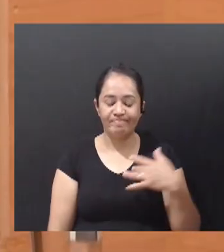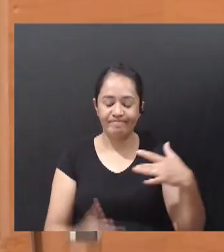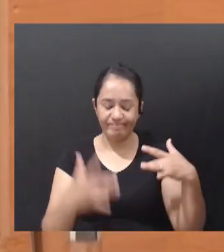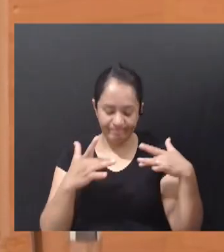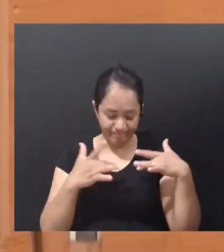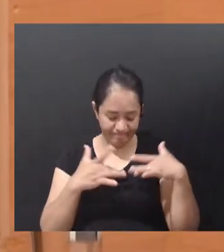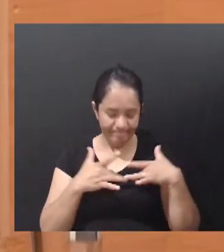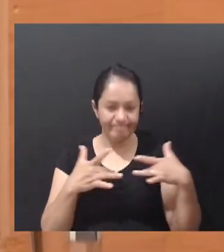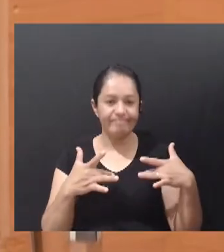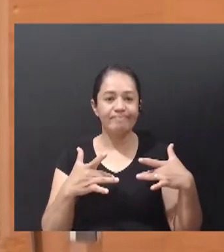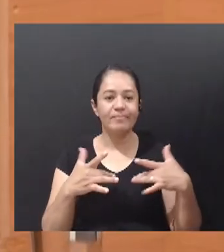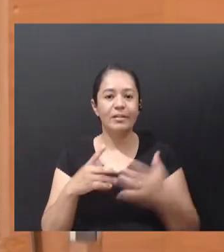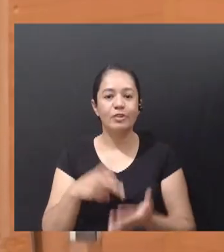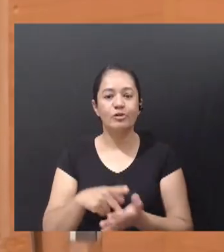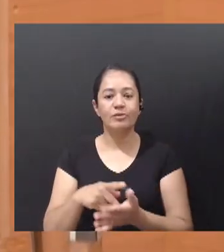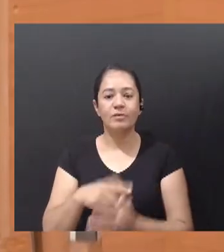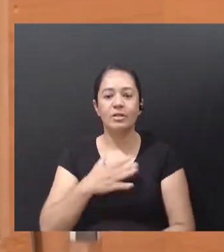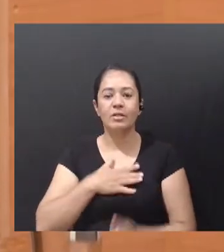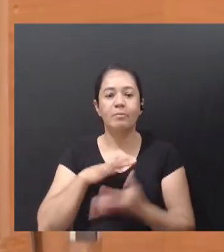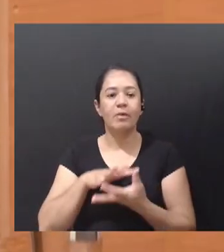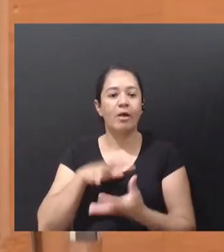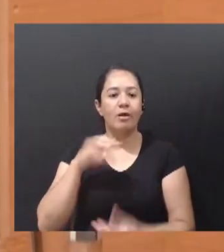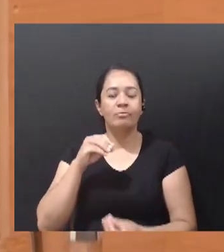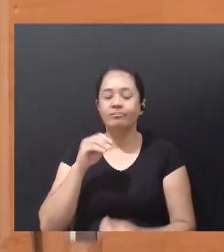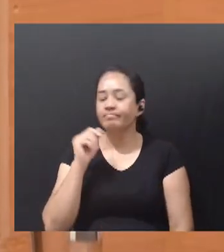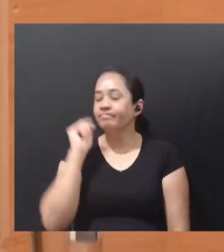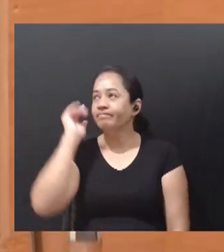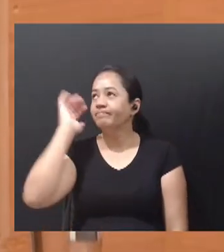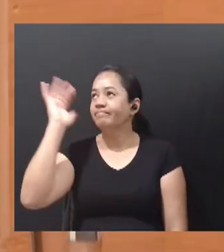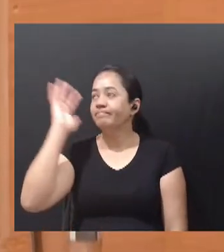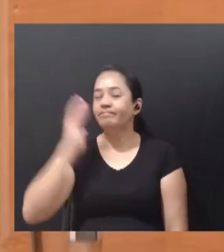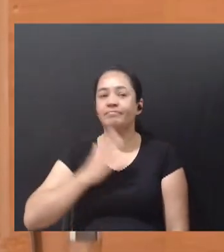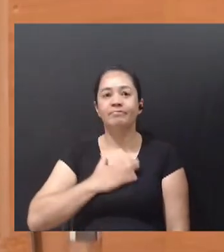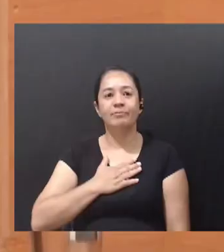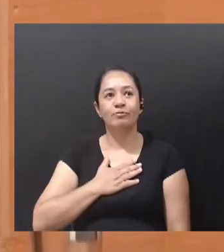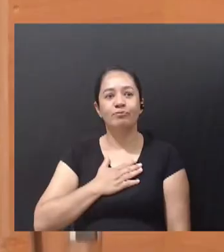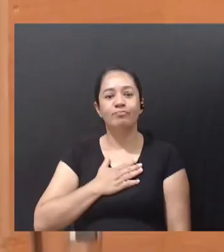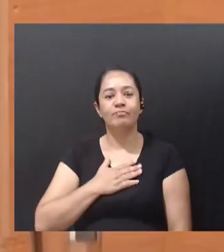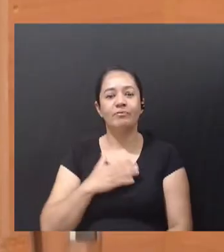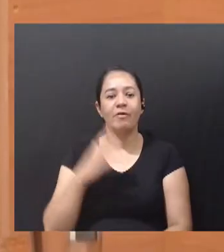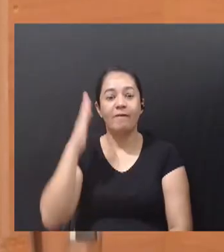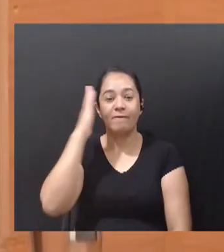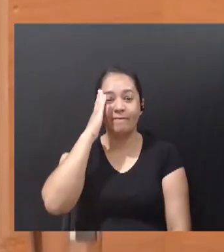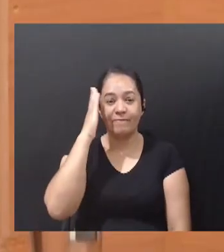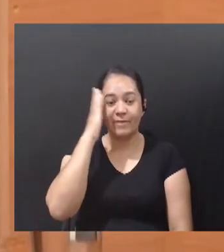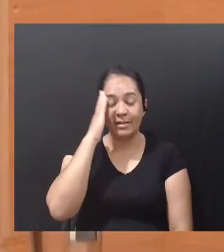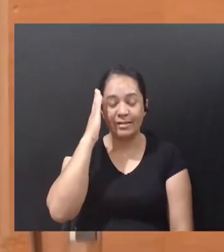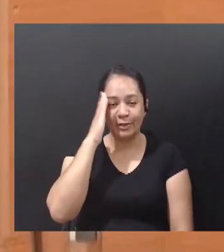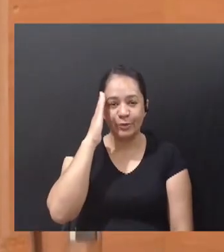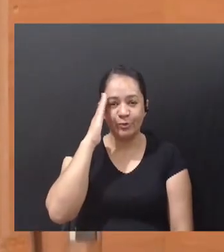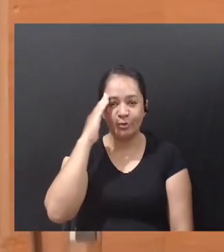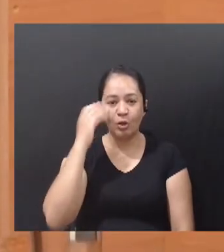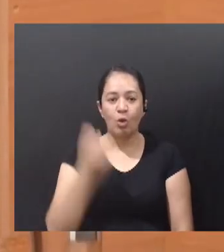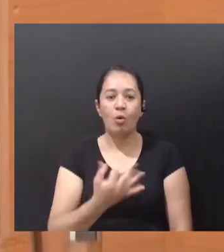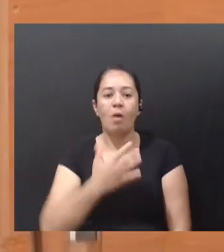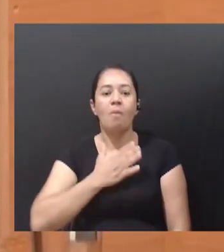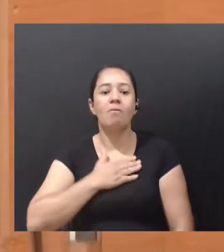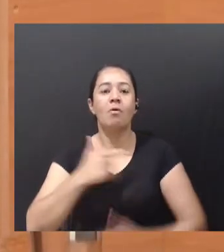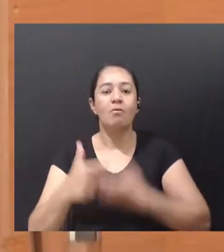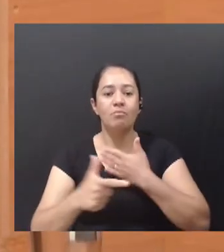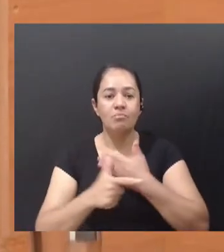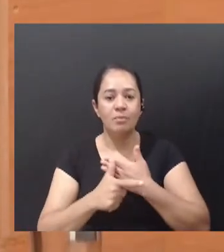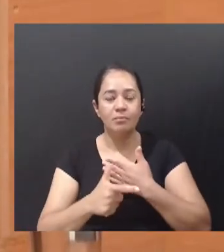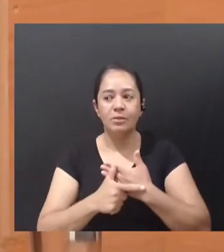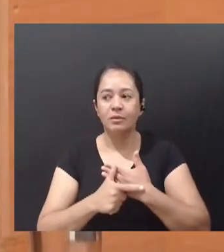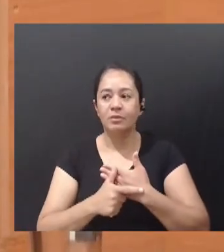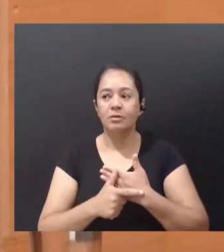e minha alma e me inspira, me faz entender qual é o meu papel e estar feliz